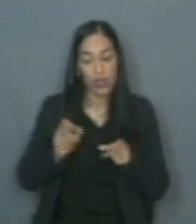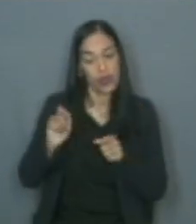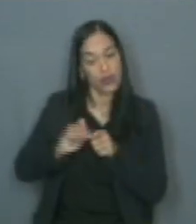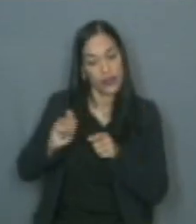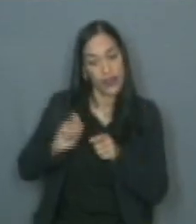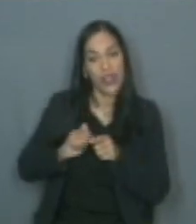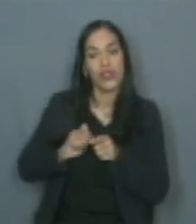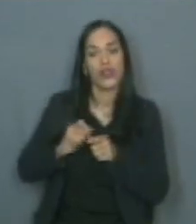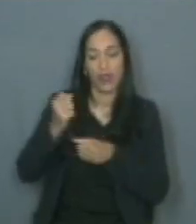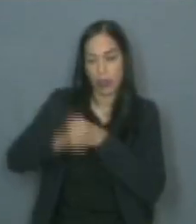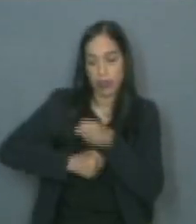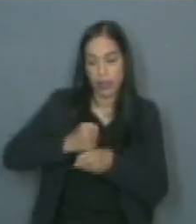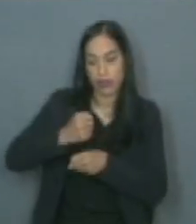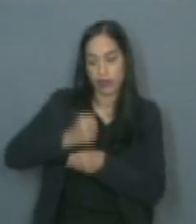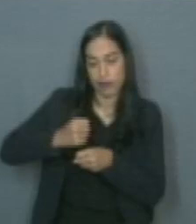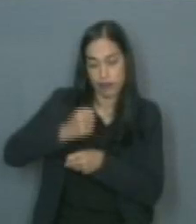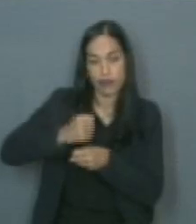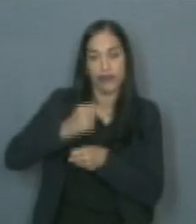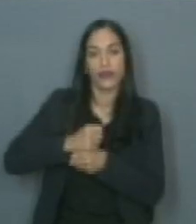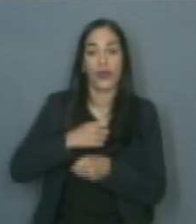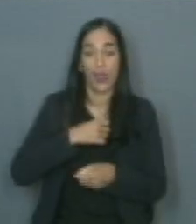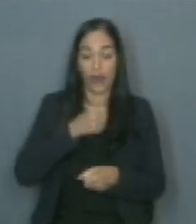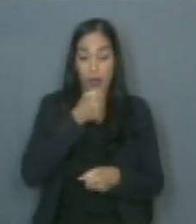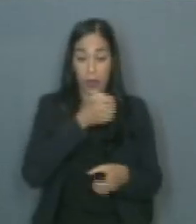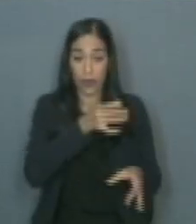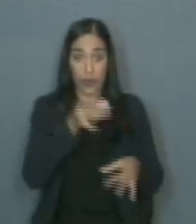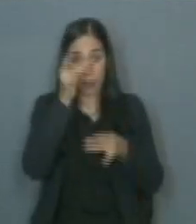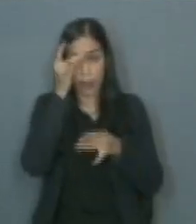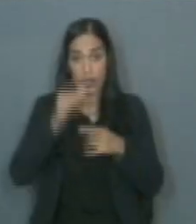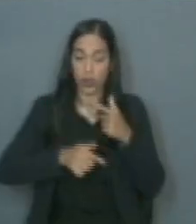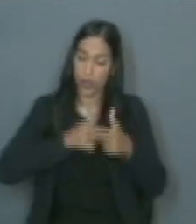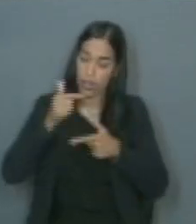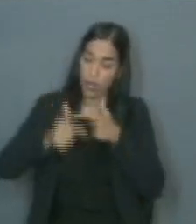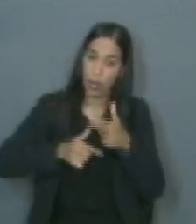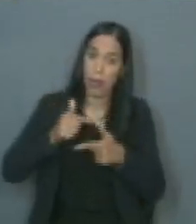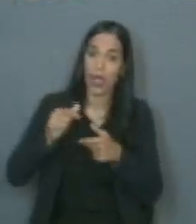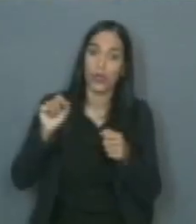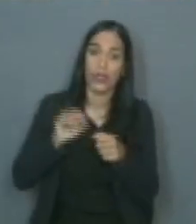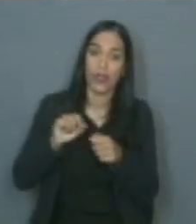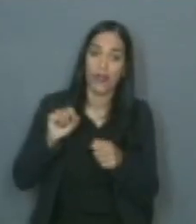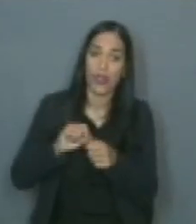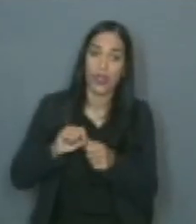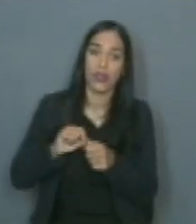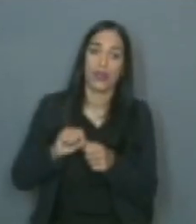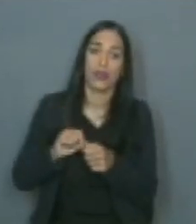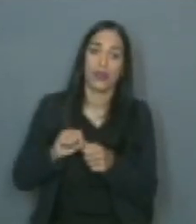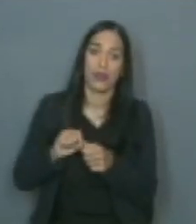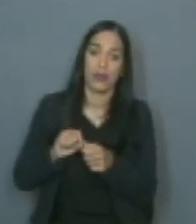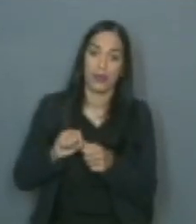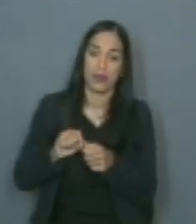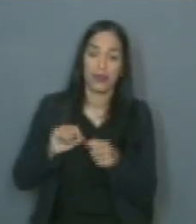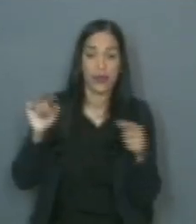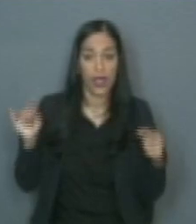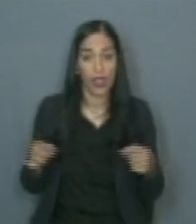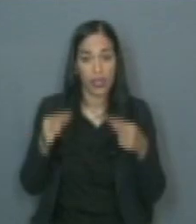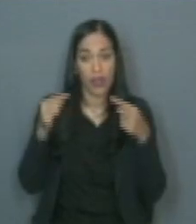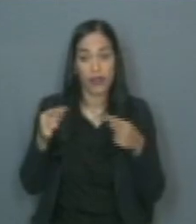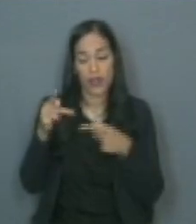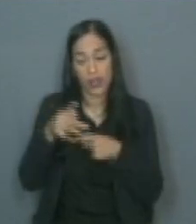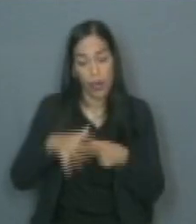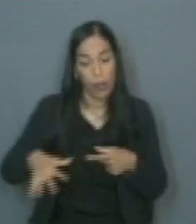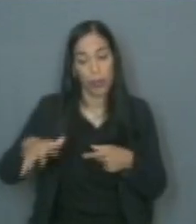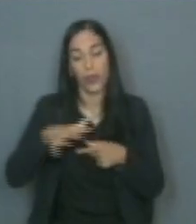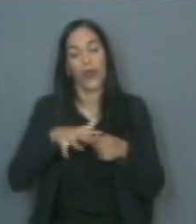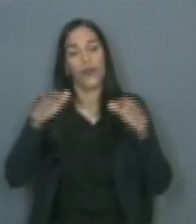Mas é necessário, eu vim nesse microfone de aparte para dizer que o trabalho que é feito para defender o nosso povo